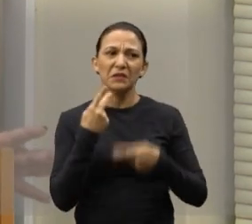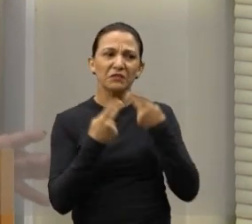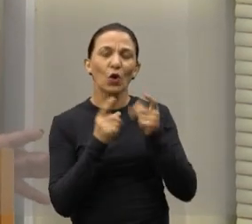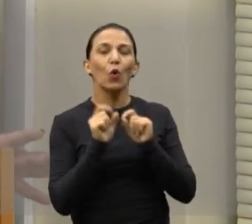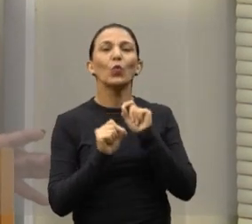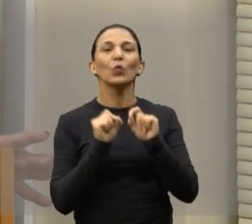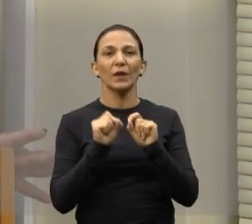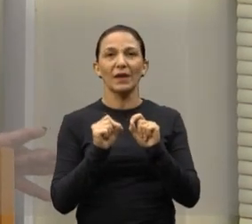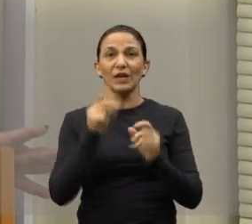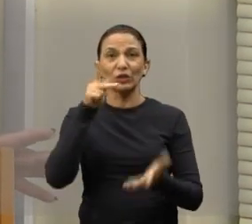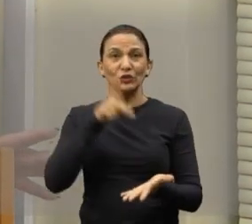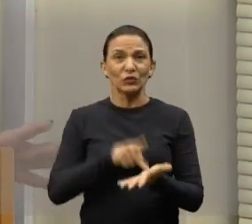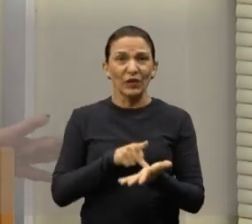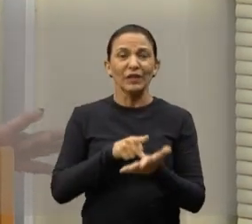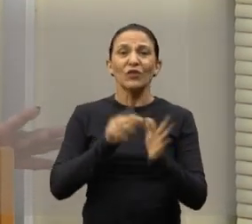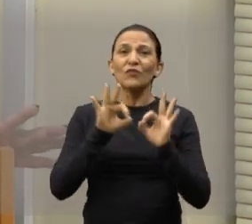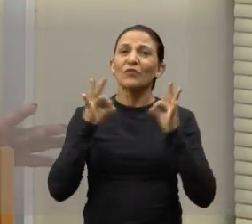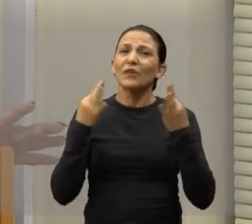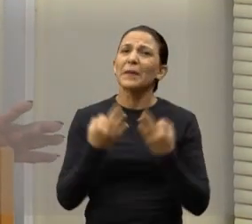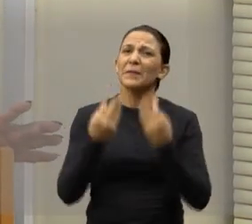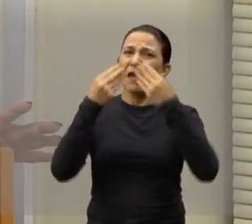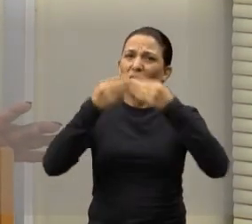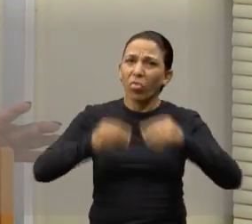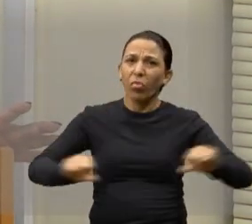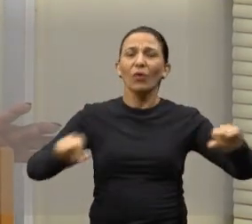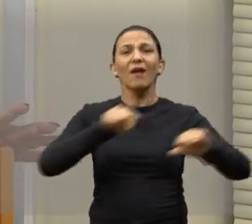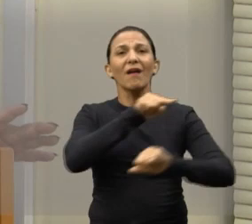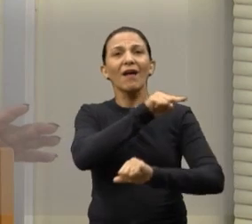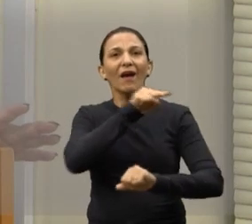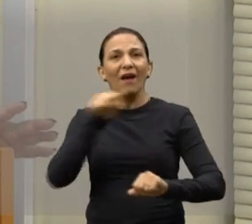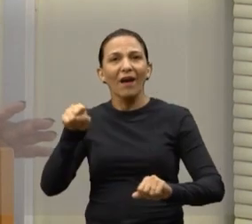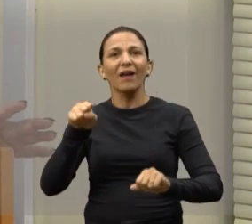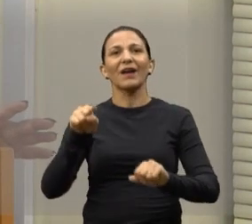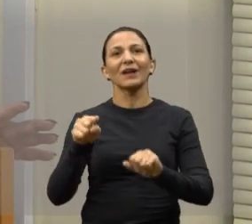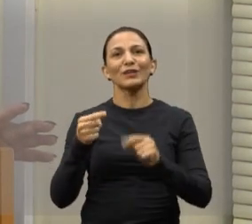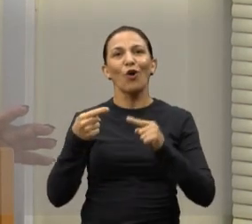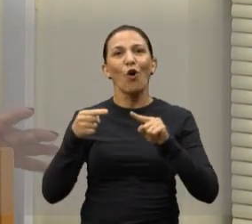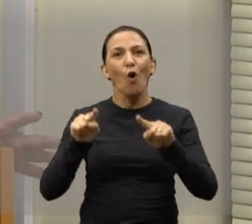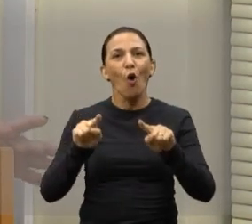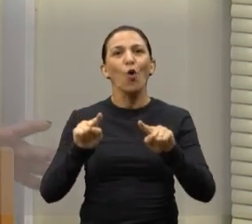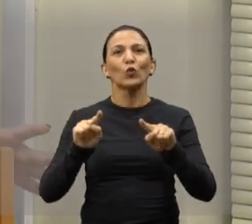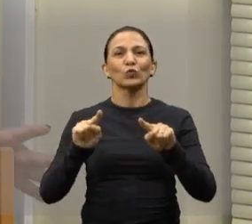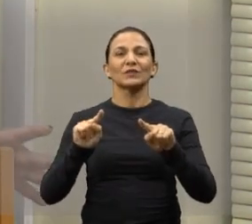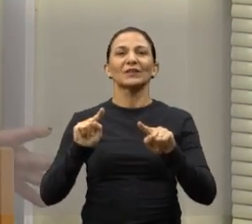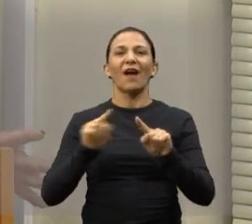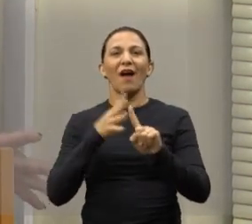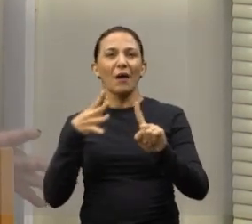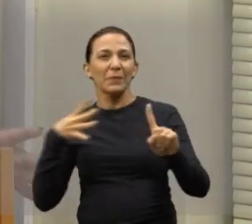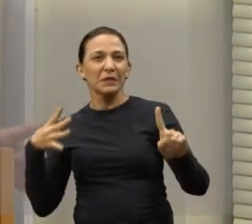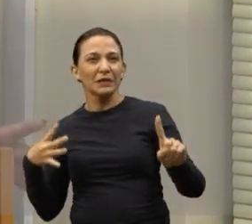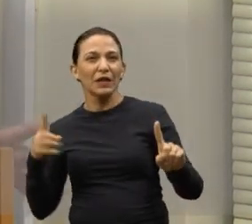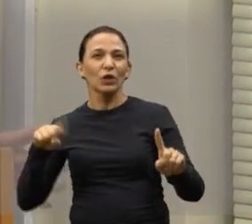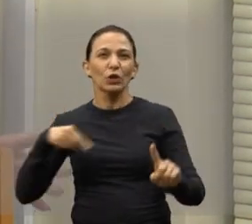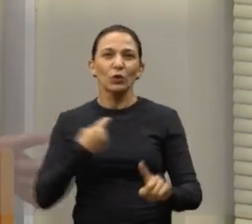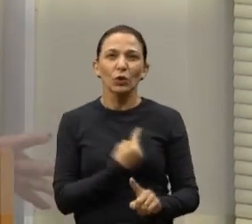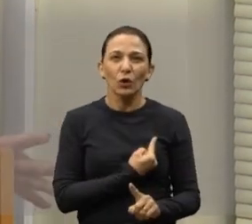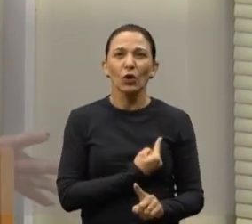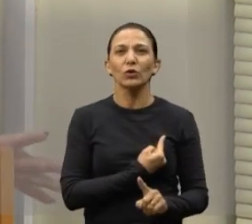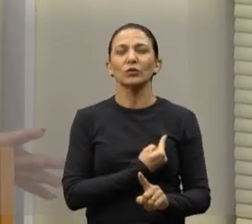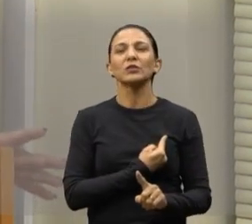falam só que na verdade quem querem destruir a família são eles a família que nós pessoas homossexuais nós pessoas